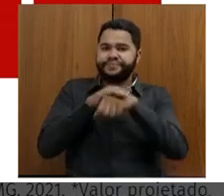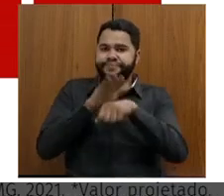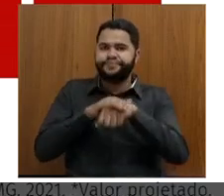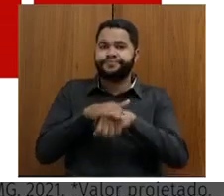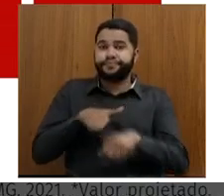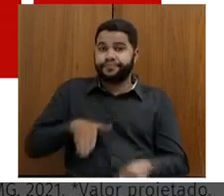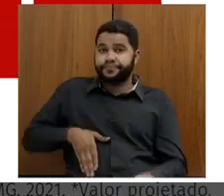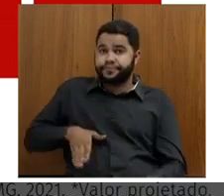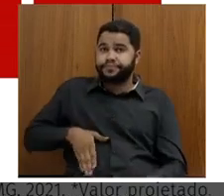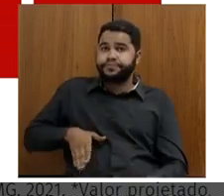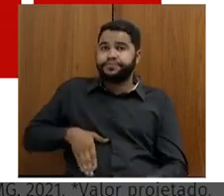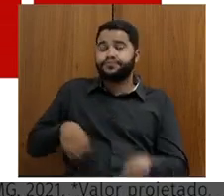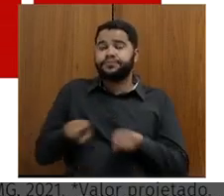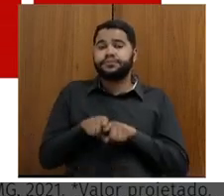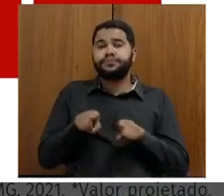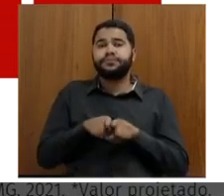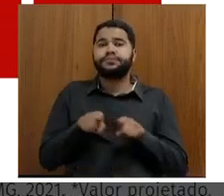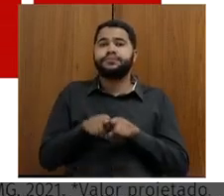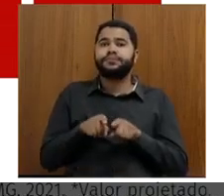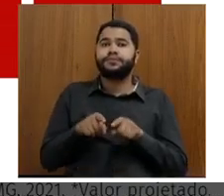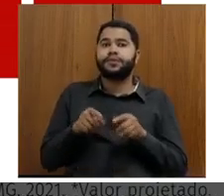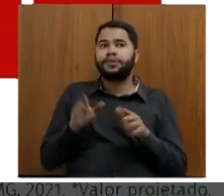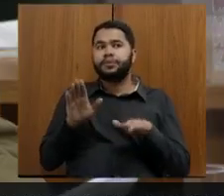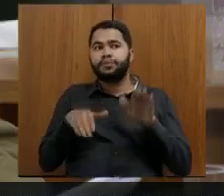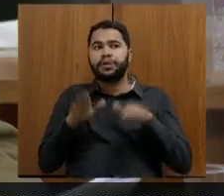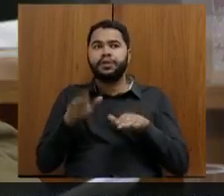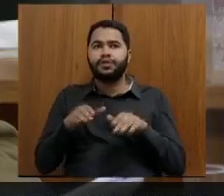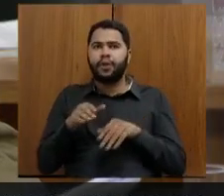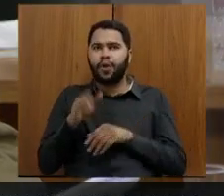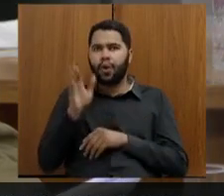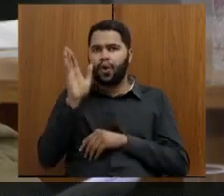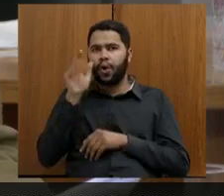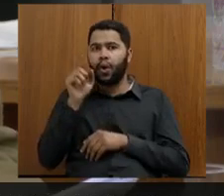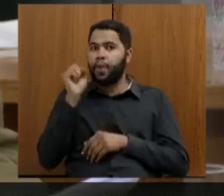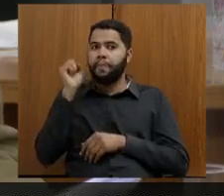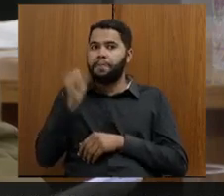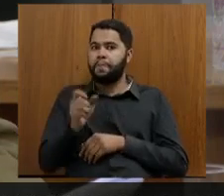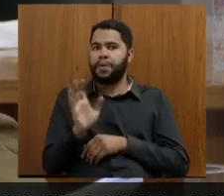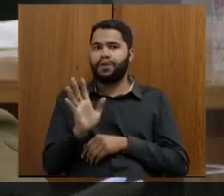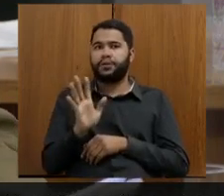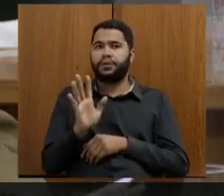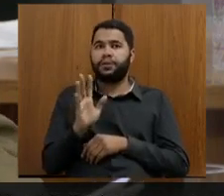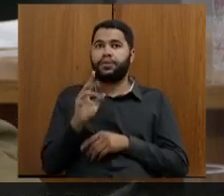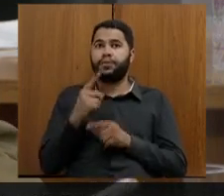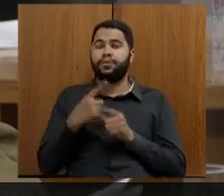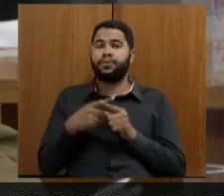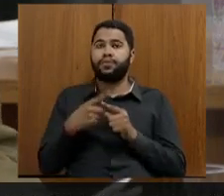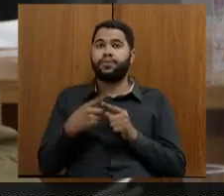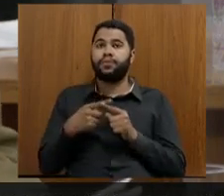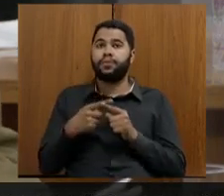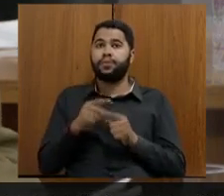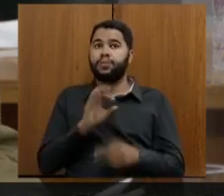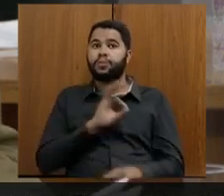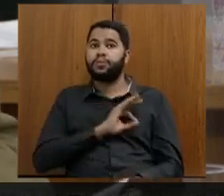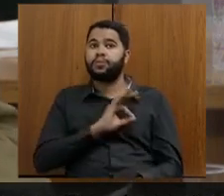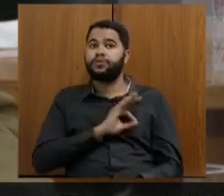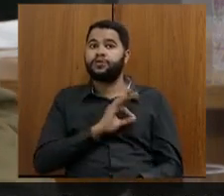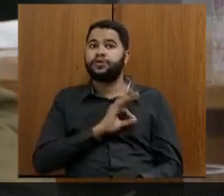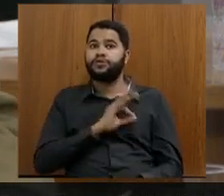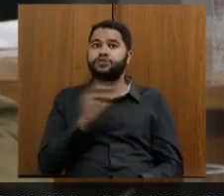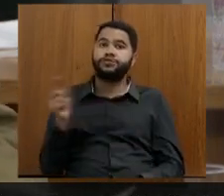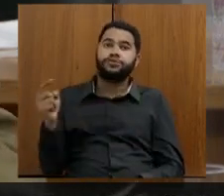próprio bandido né às vezes está no escuta Nossa lá o próprio aqui foi assim que não mata não não mata não que senão a Polícia Vem